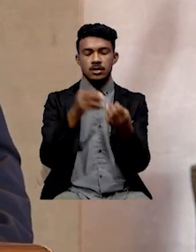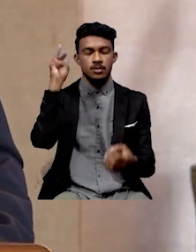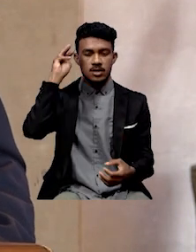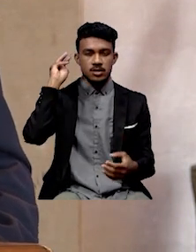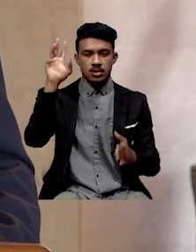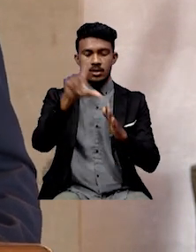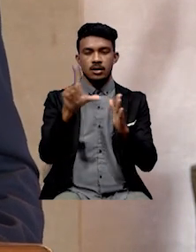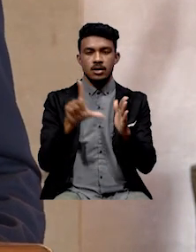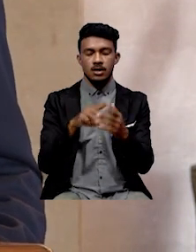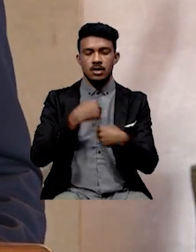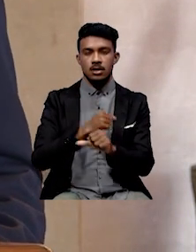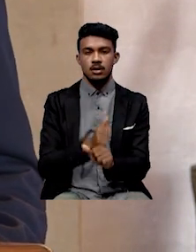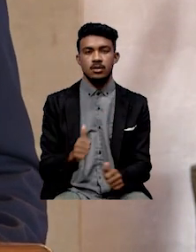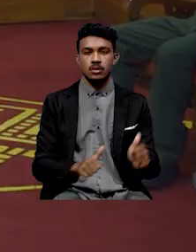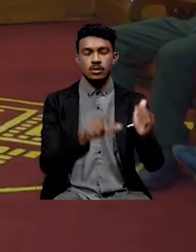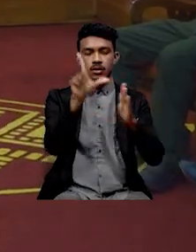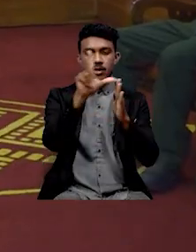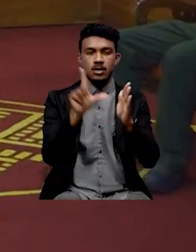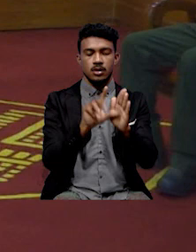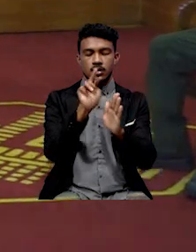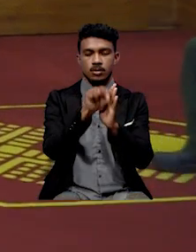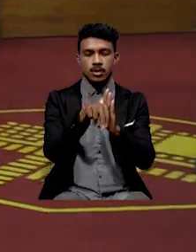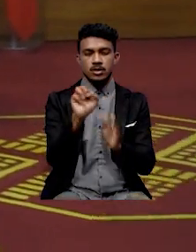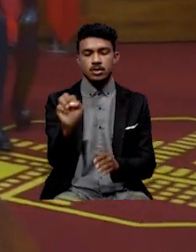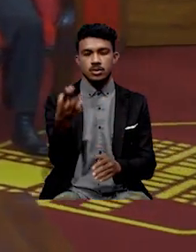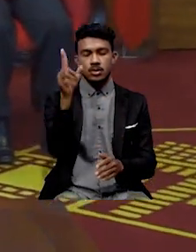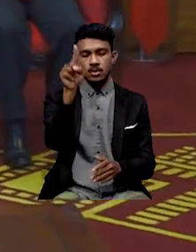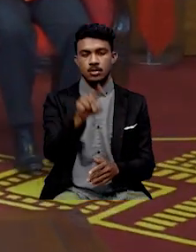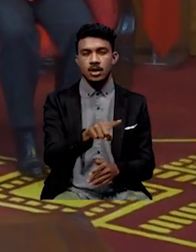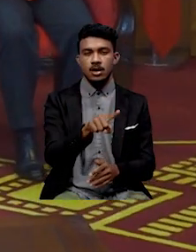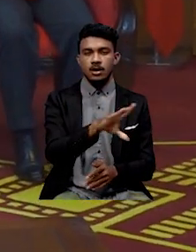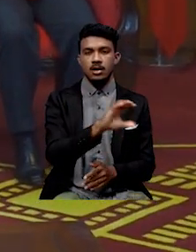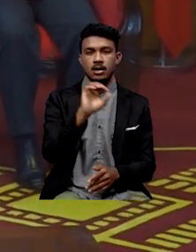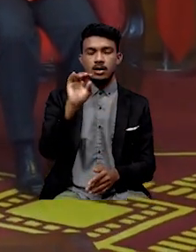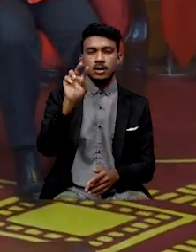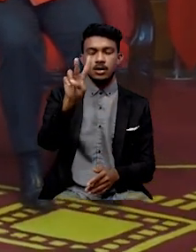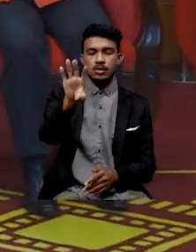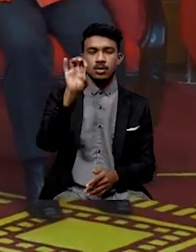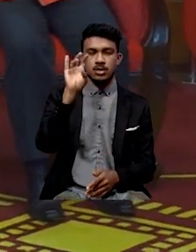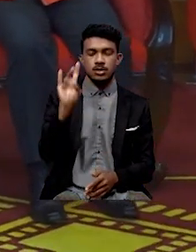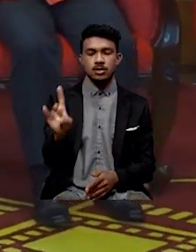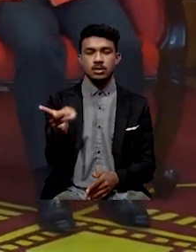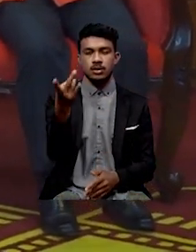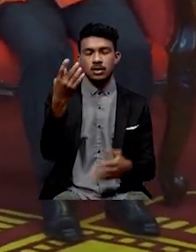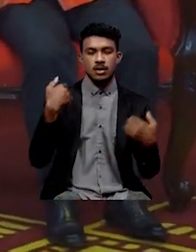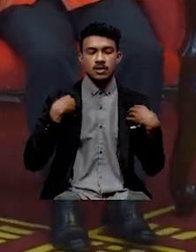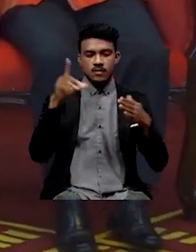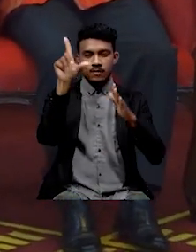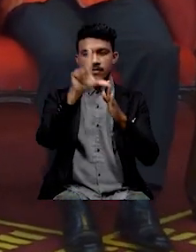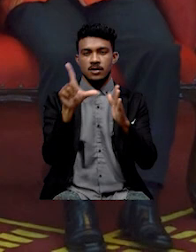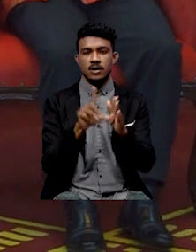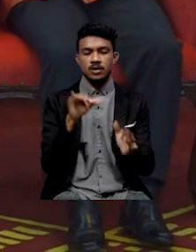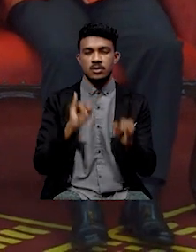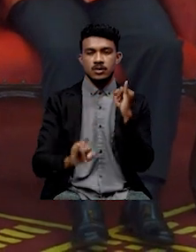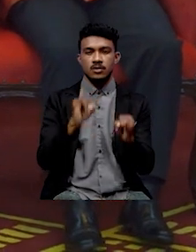lei atu implementa lei número sanulu resin tolu bara rihun rua sanulu resin hitu mak lei regimes juridiku atu fo direito ba